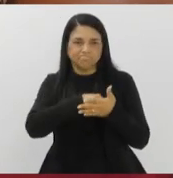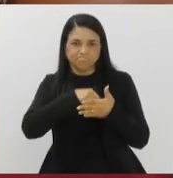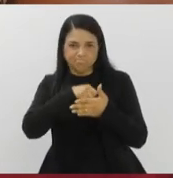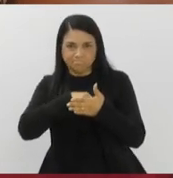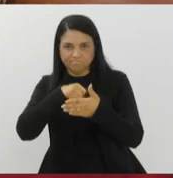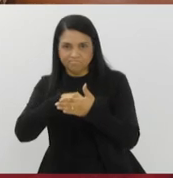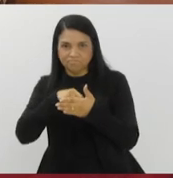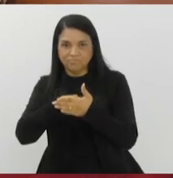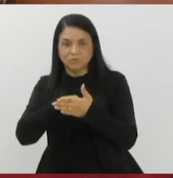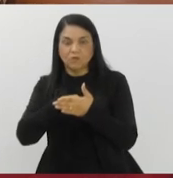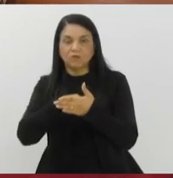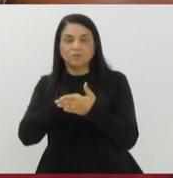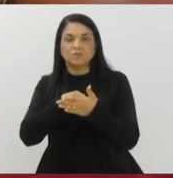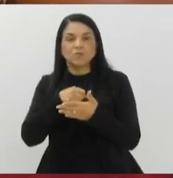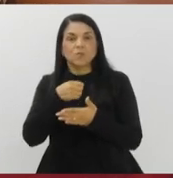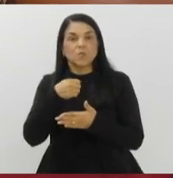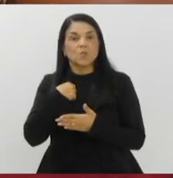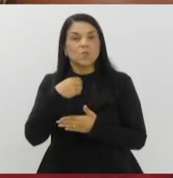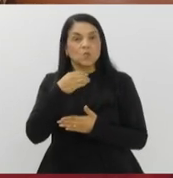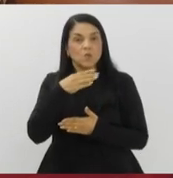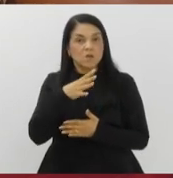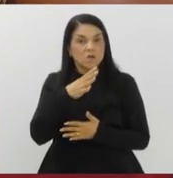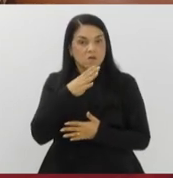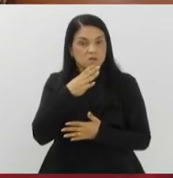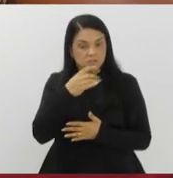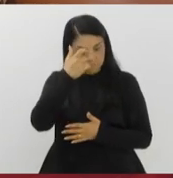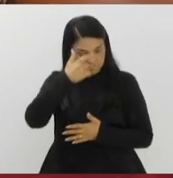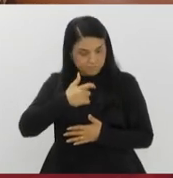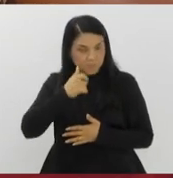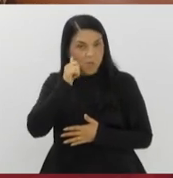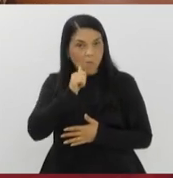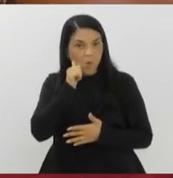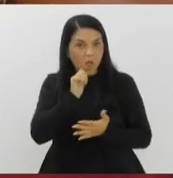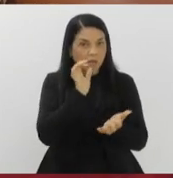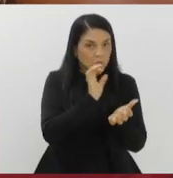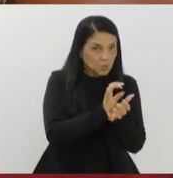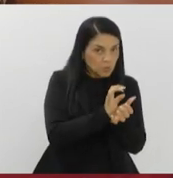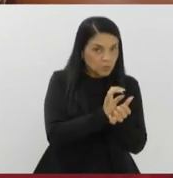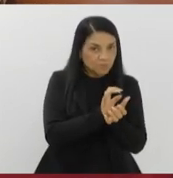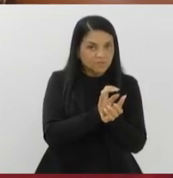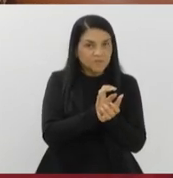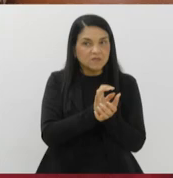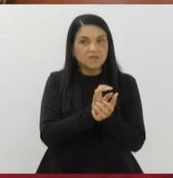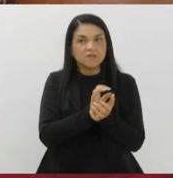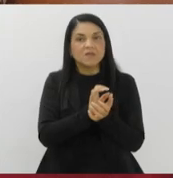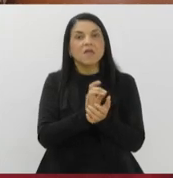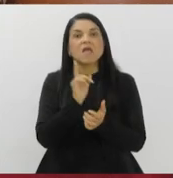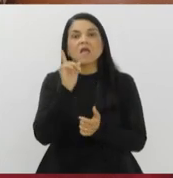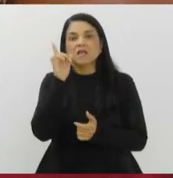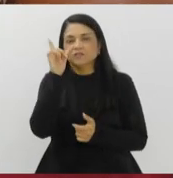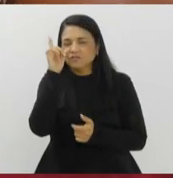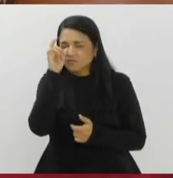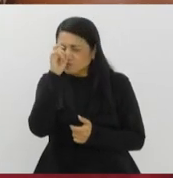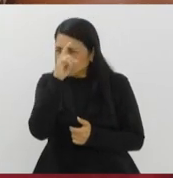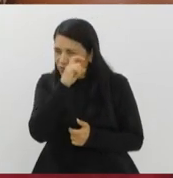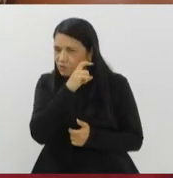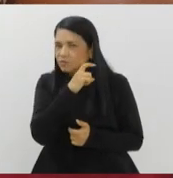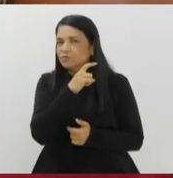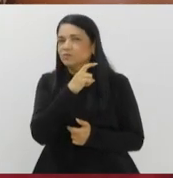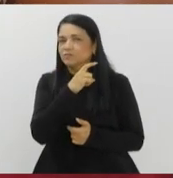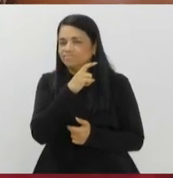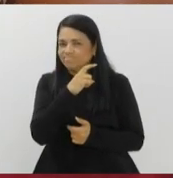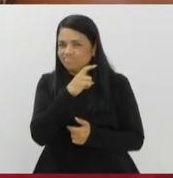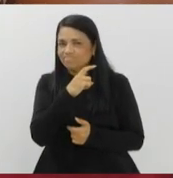nosso reconhecimento na pesca, independente de ser mulher ou não, de mulheres mais, é muito difícil. Eu fiz